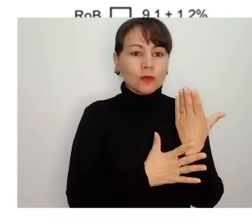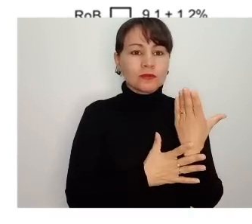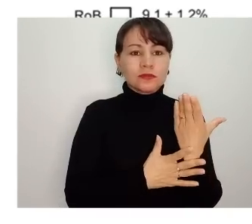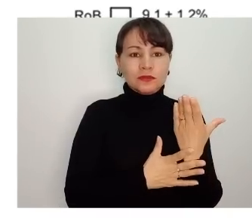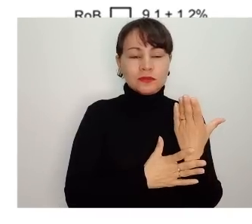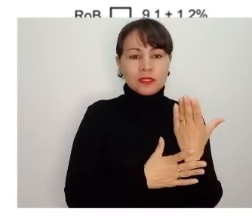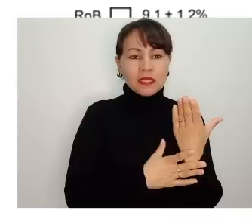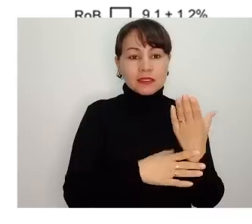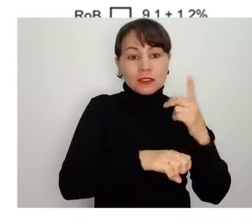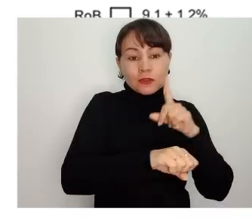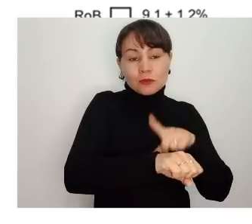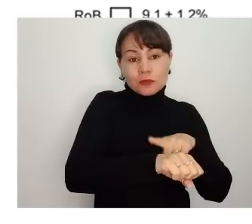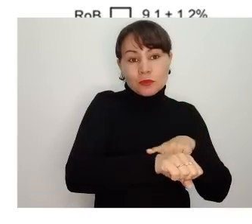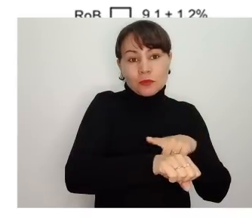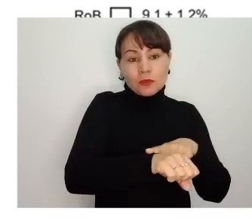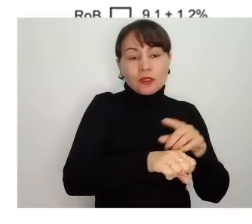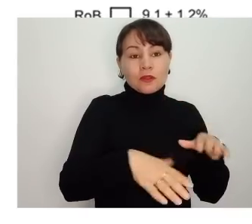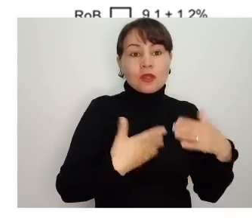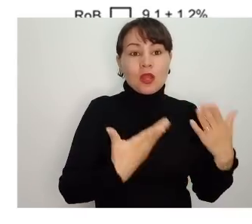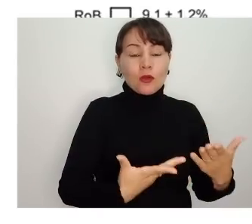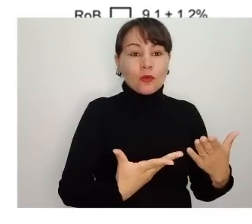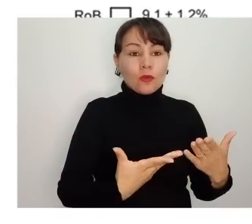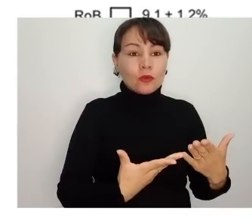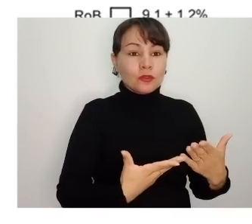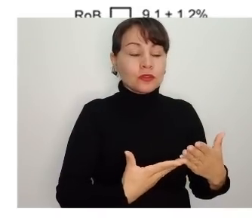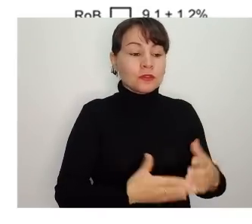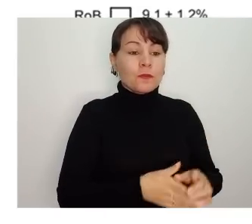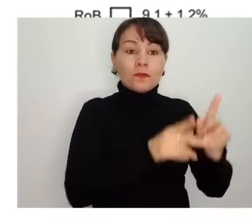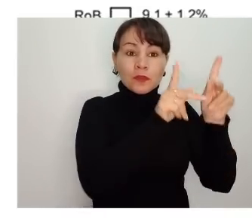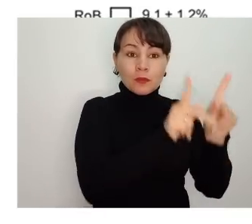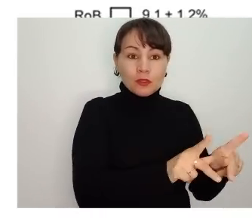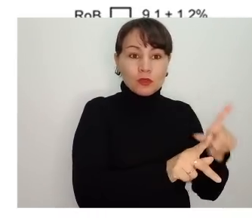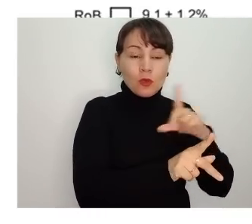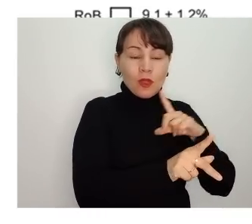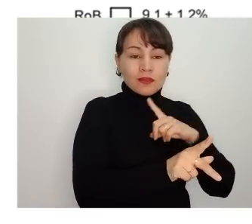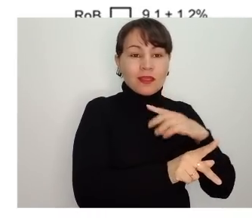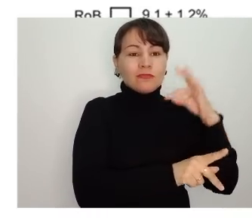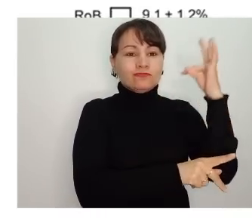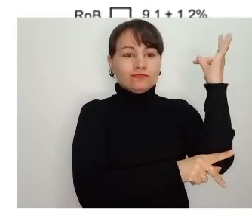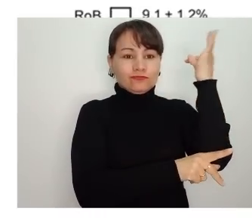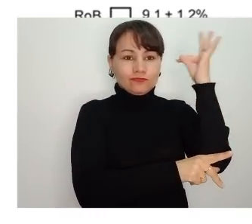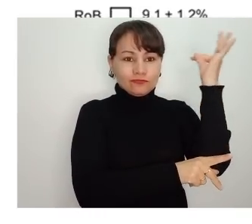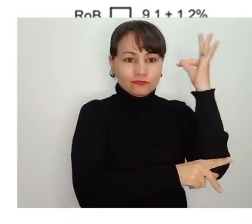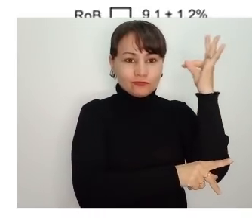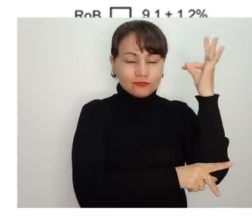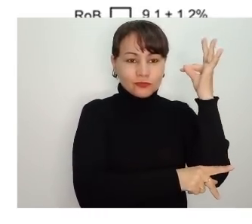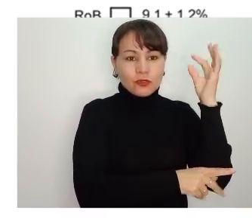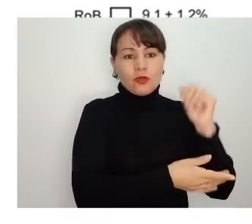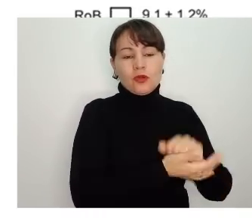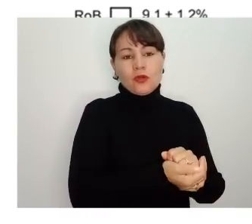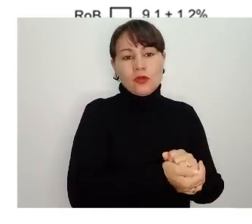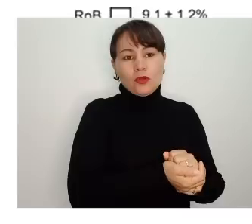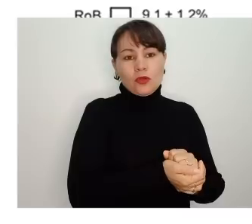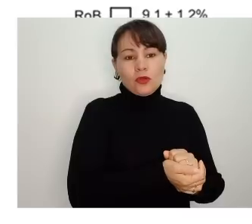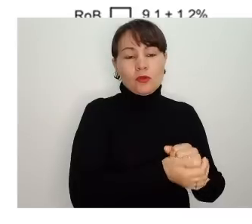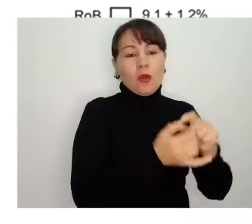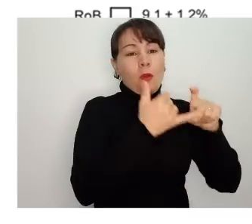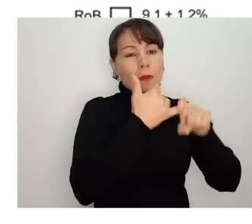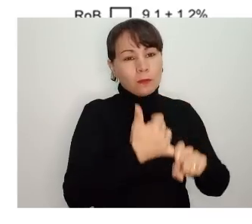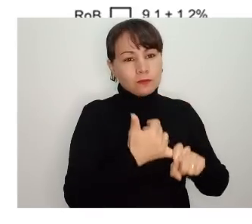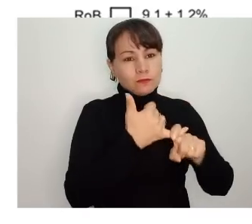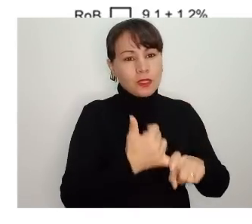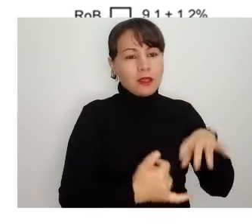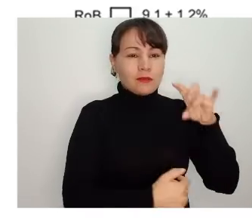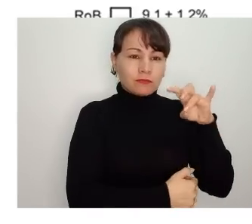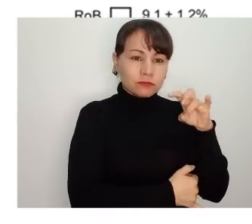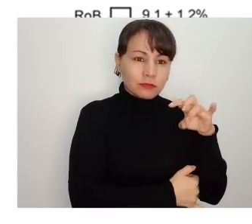não acontece numa situação onde o indivíduo tem um transtorno, uma síndrome, uma